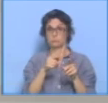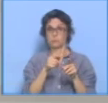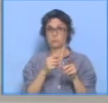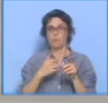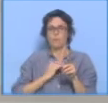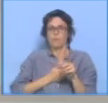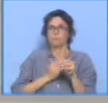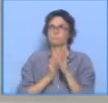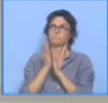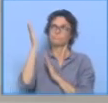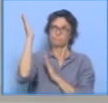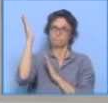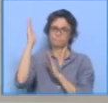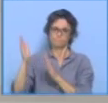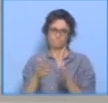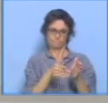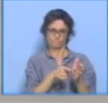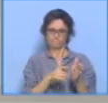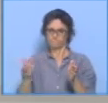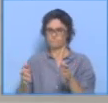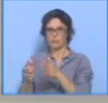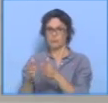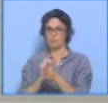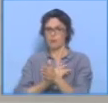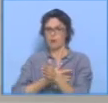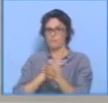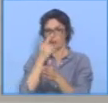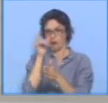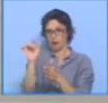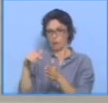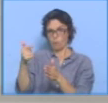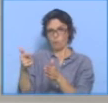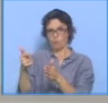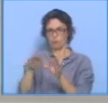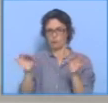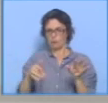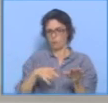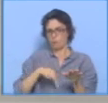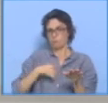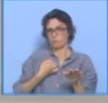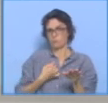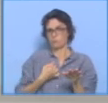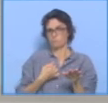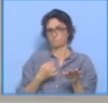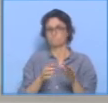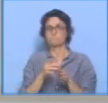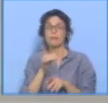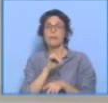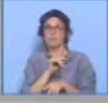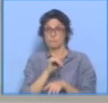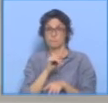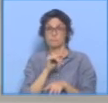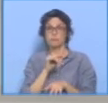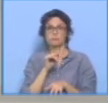teu Deus, por um lado, e amarás o próximo como a ti mesmo. Também ele fez a síntese que Jesus lhe